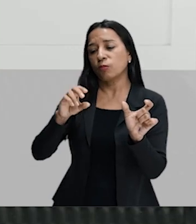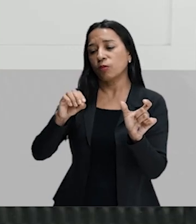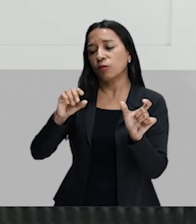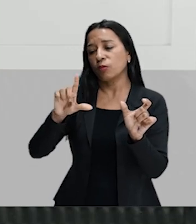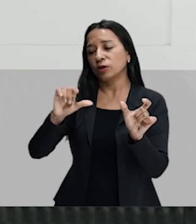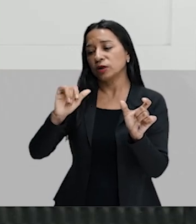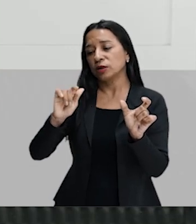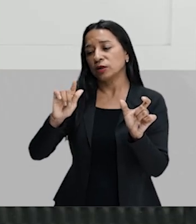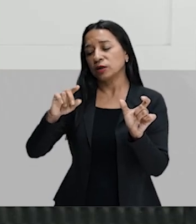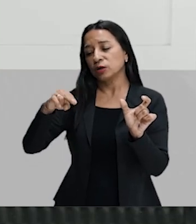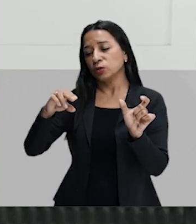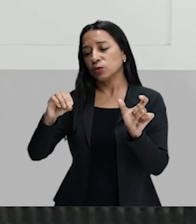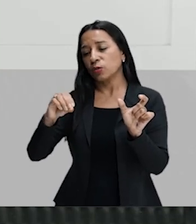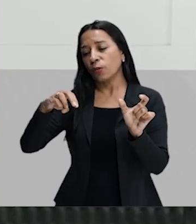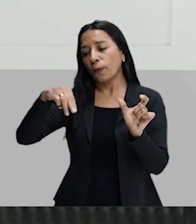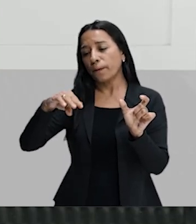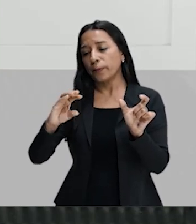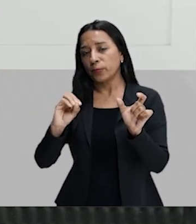Certinho?